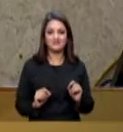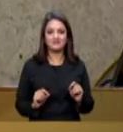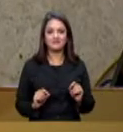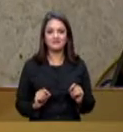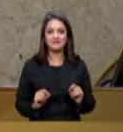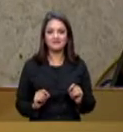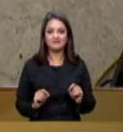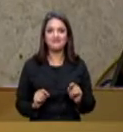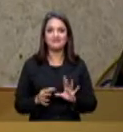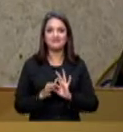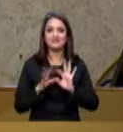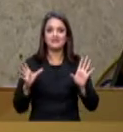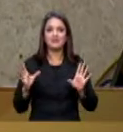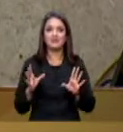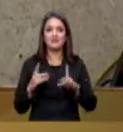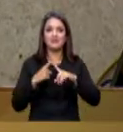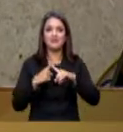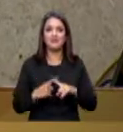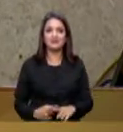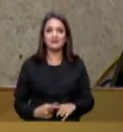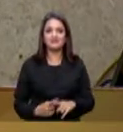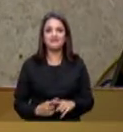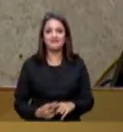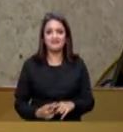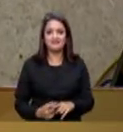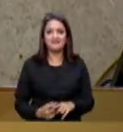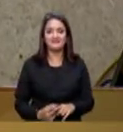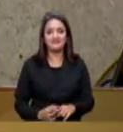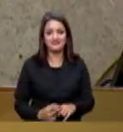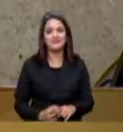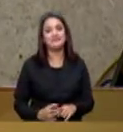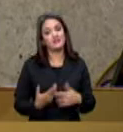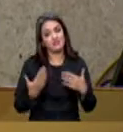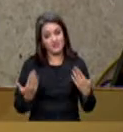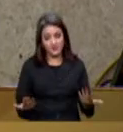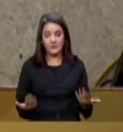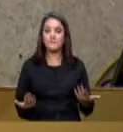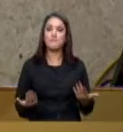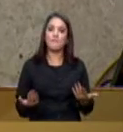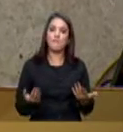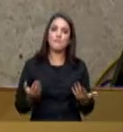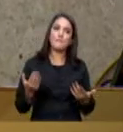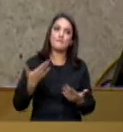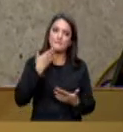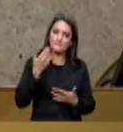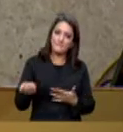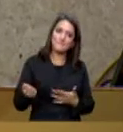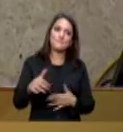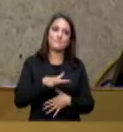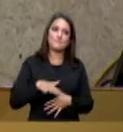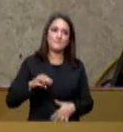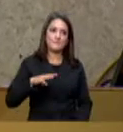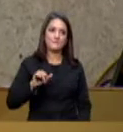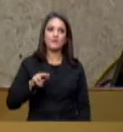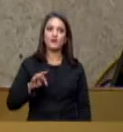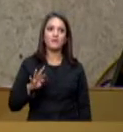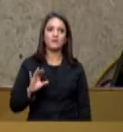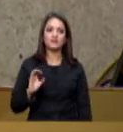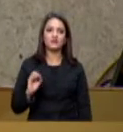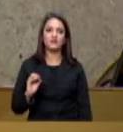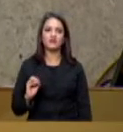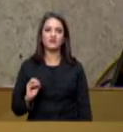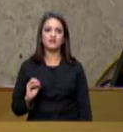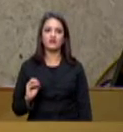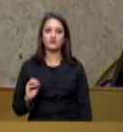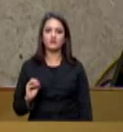livre concorrência, é indesejável para o setor do monopólio natural.